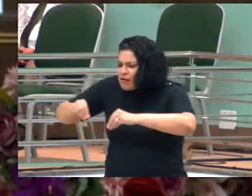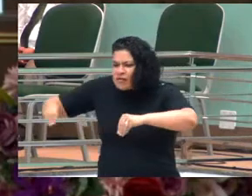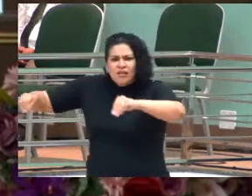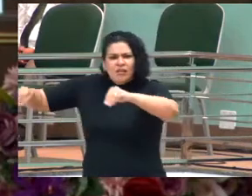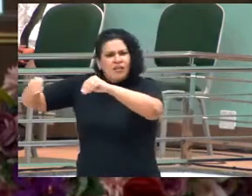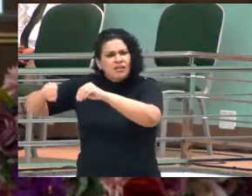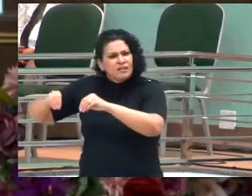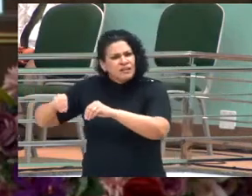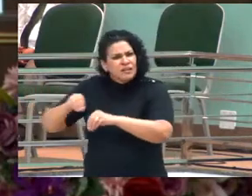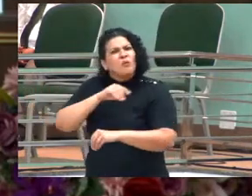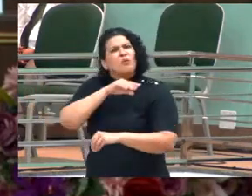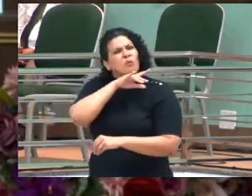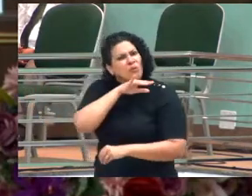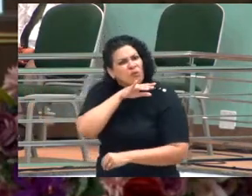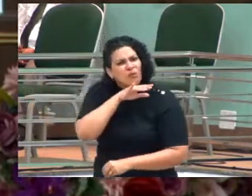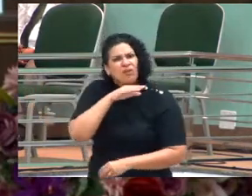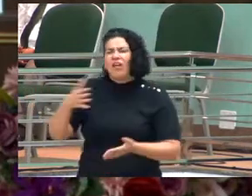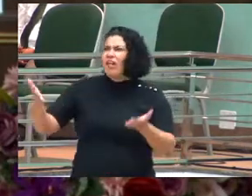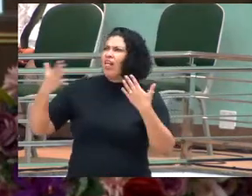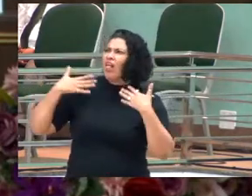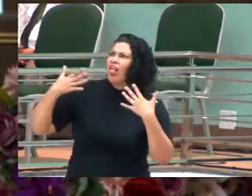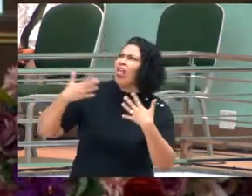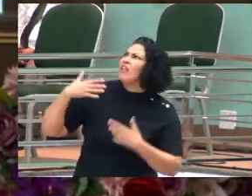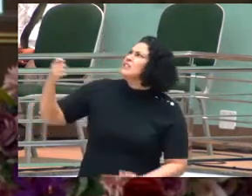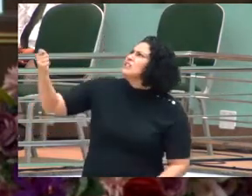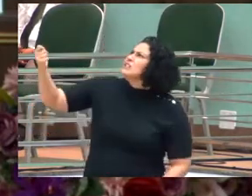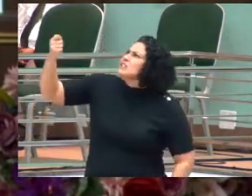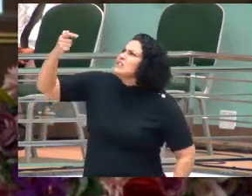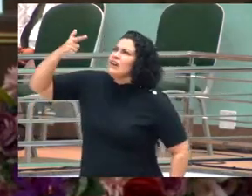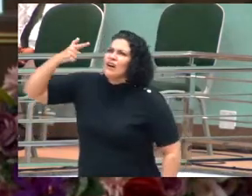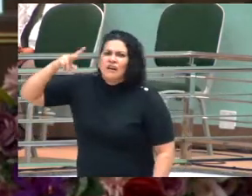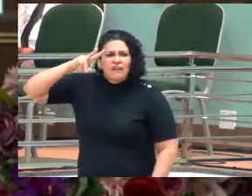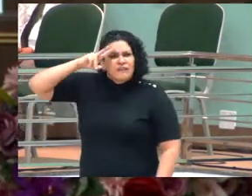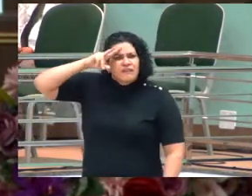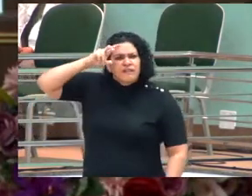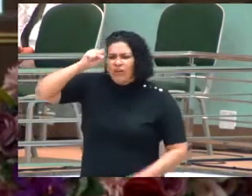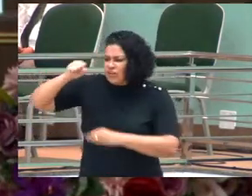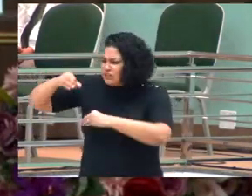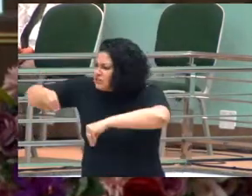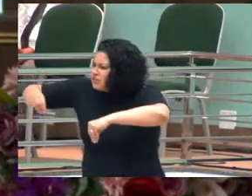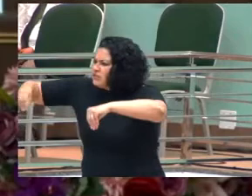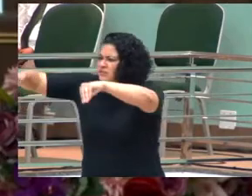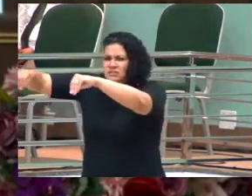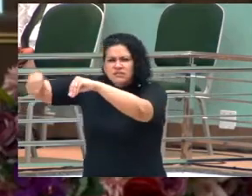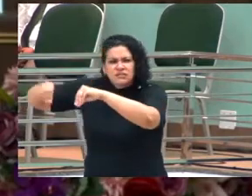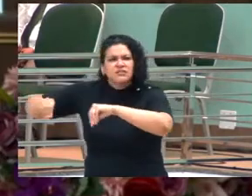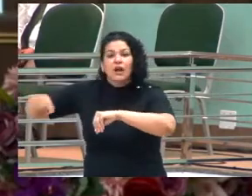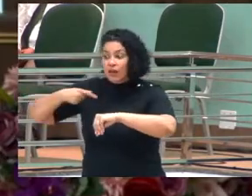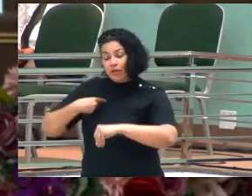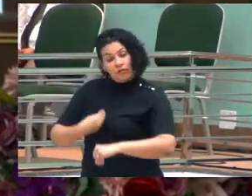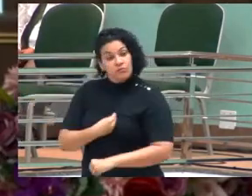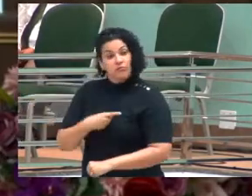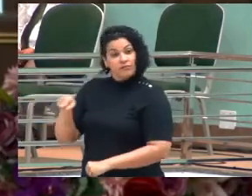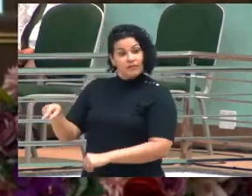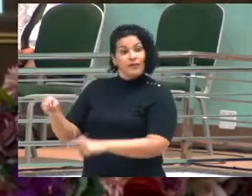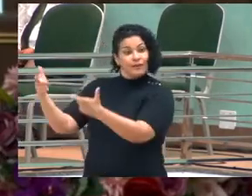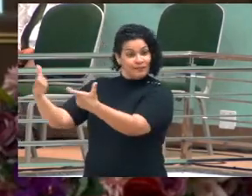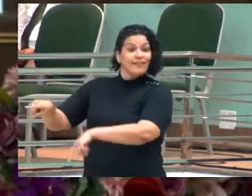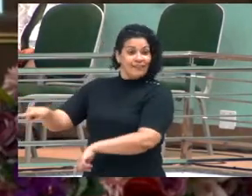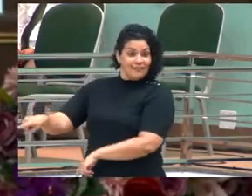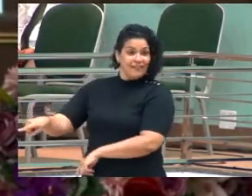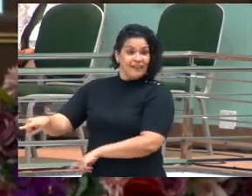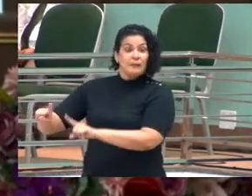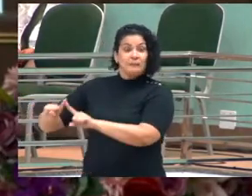machucava. De Jerusalém até onde eu pregava, dava cerca de 33 quilômetros.